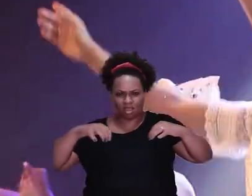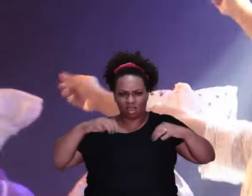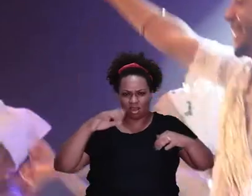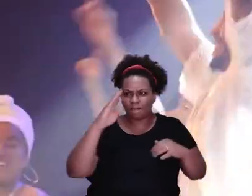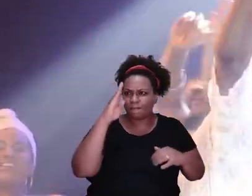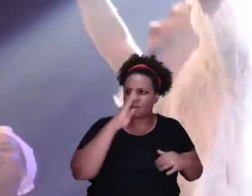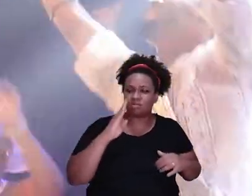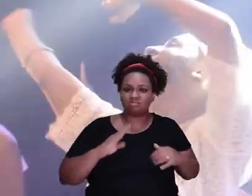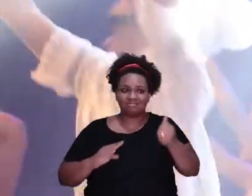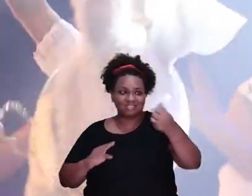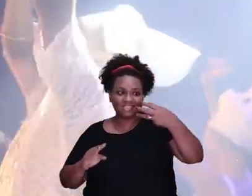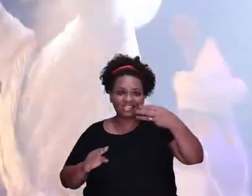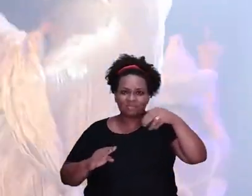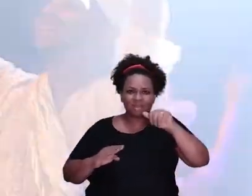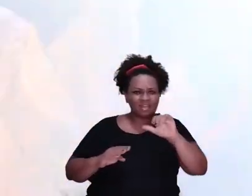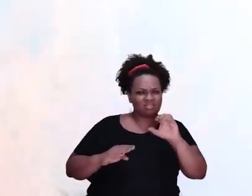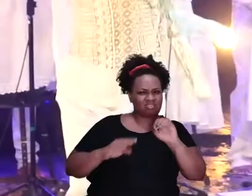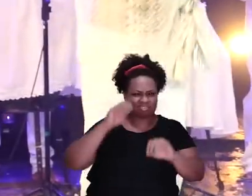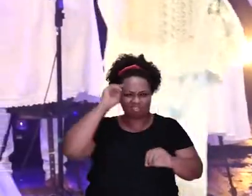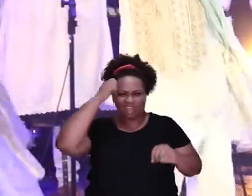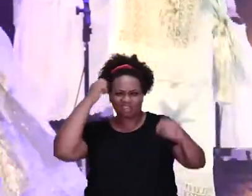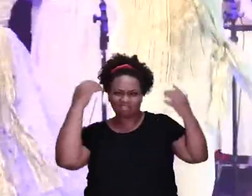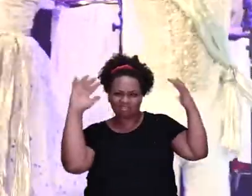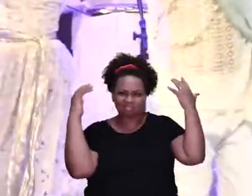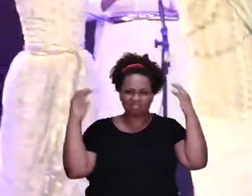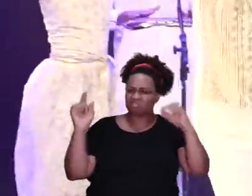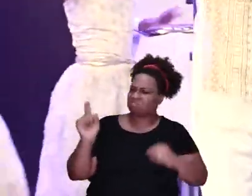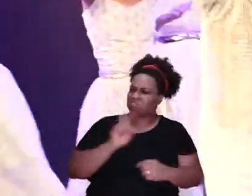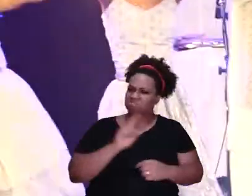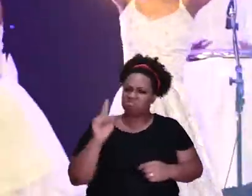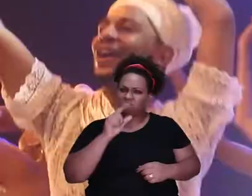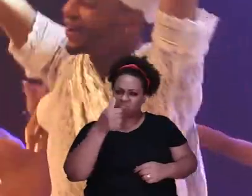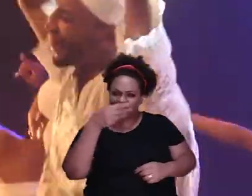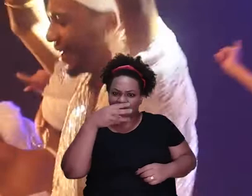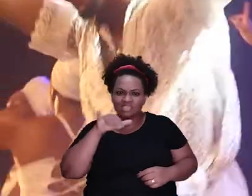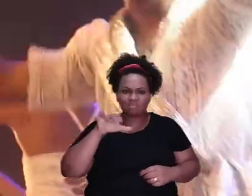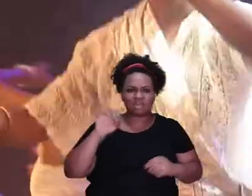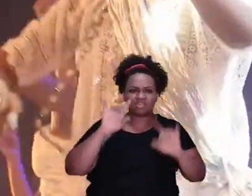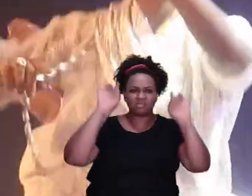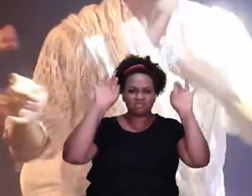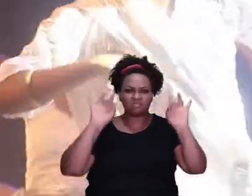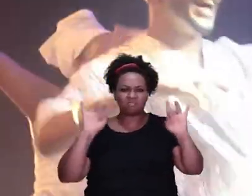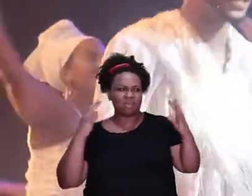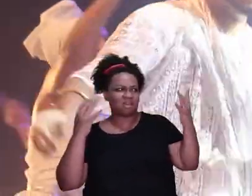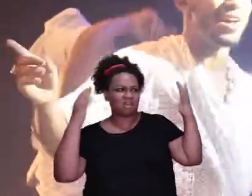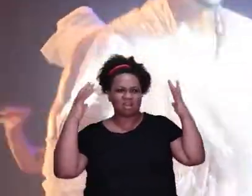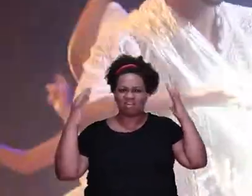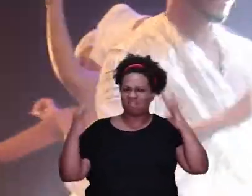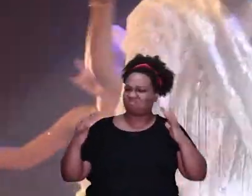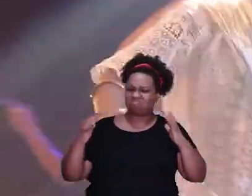buddhababe brasileiros preço demais não é dia de nervoso que faz um dia de deixou ele vai longe de